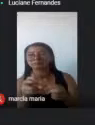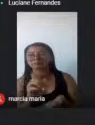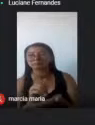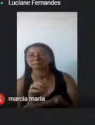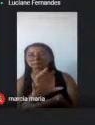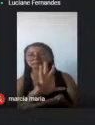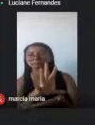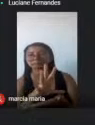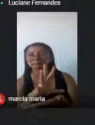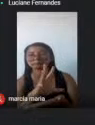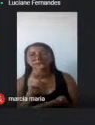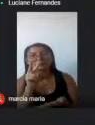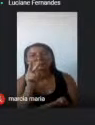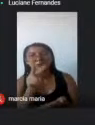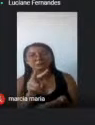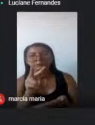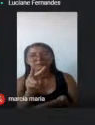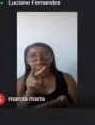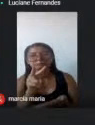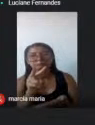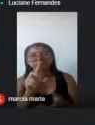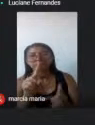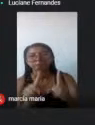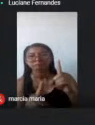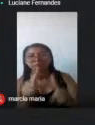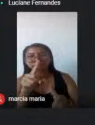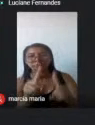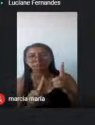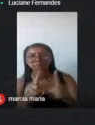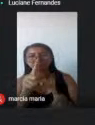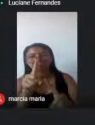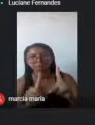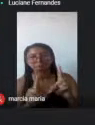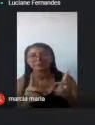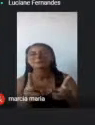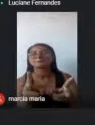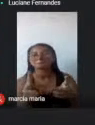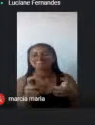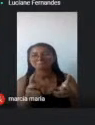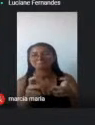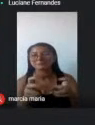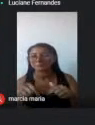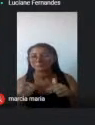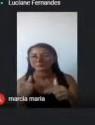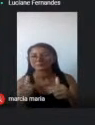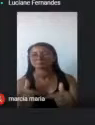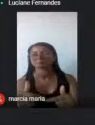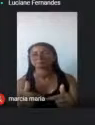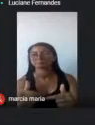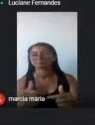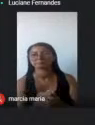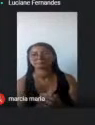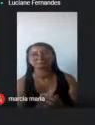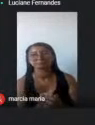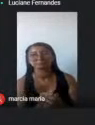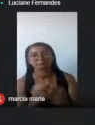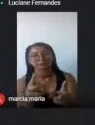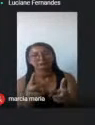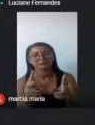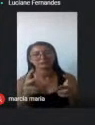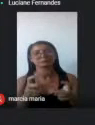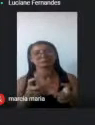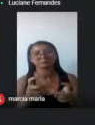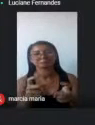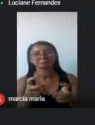histórica, realmente o nosso grande desafio, certo? Quando a gente vê a taxa de detecção de sífilis